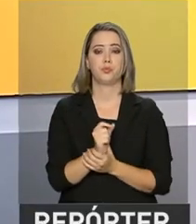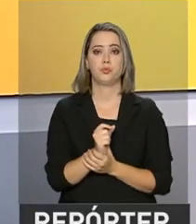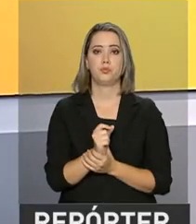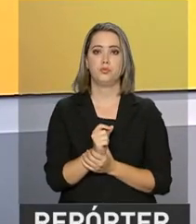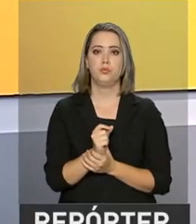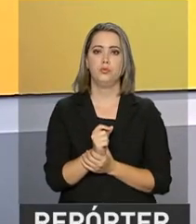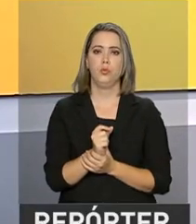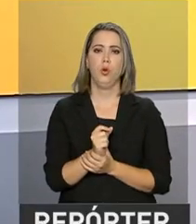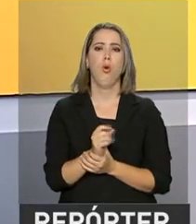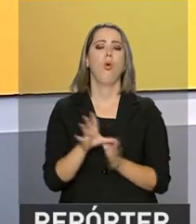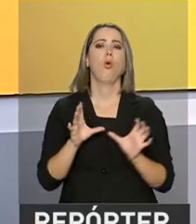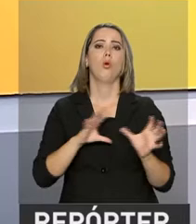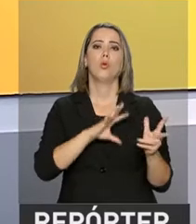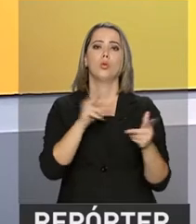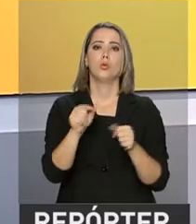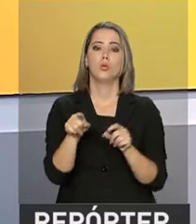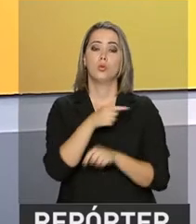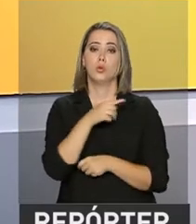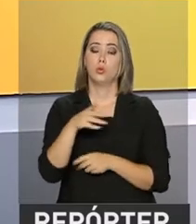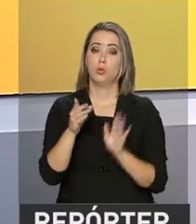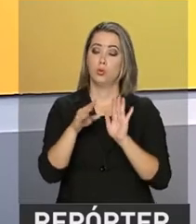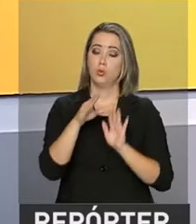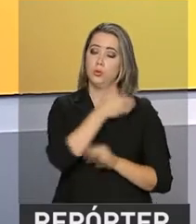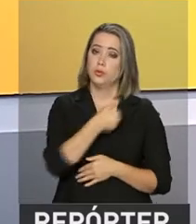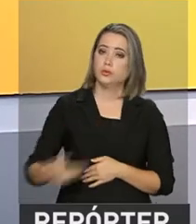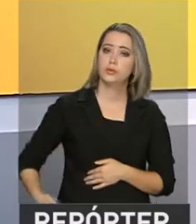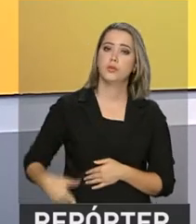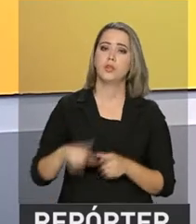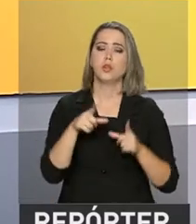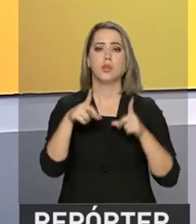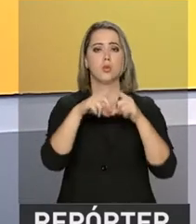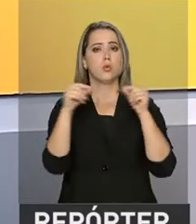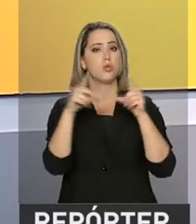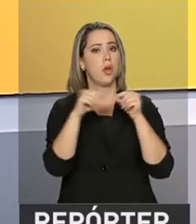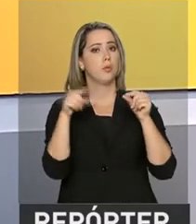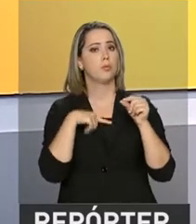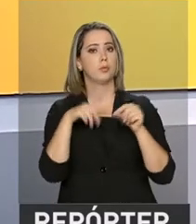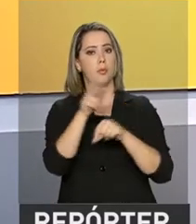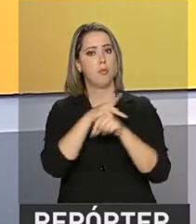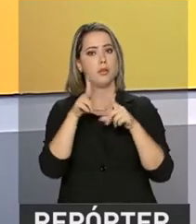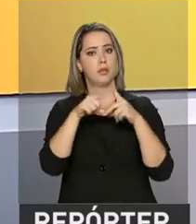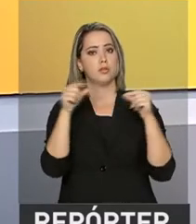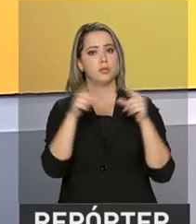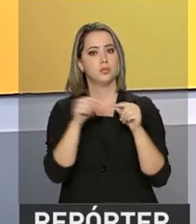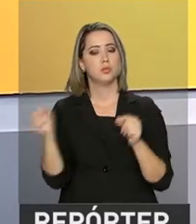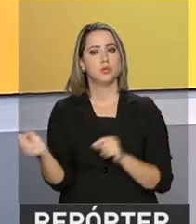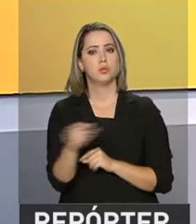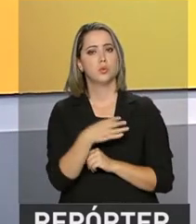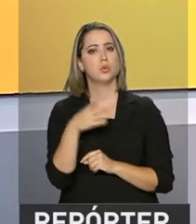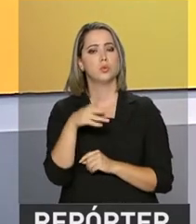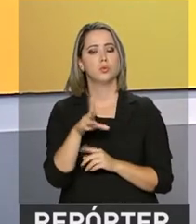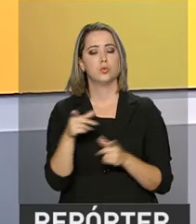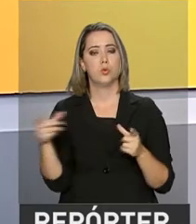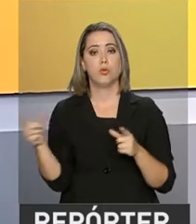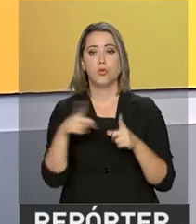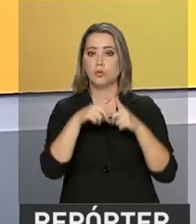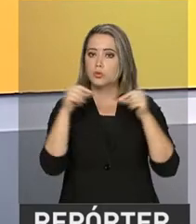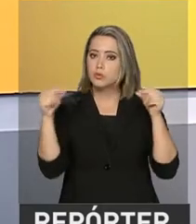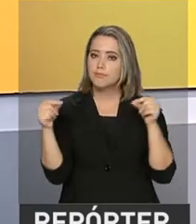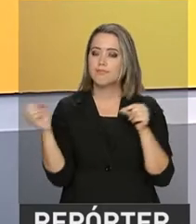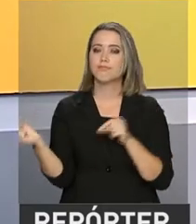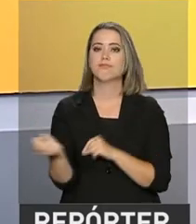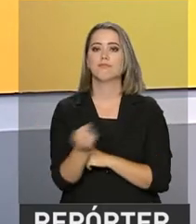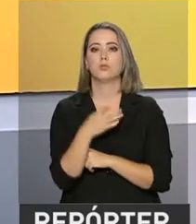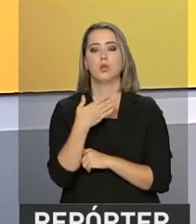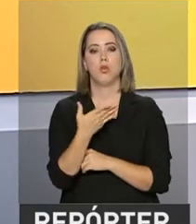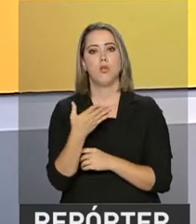vai apresentar aos brasileiros um novo olhar sobre o japão contemporâneo foi inaugurada a casa do